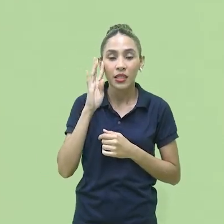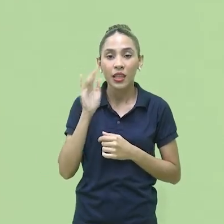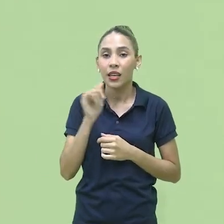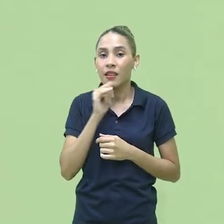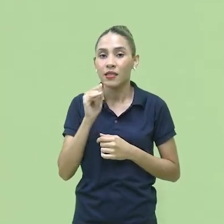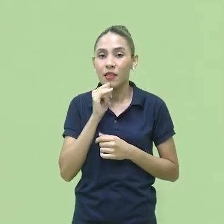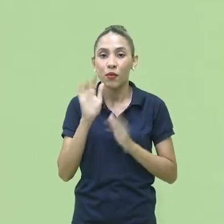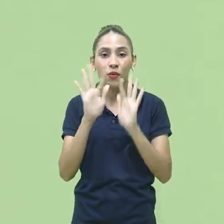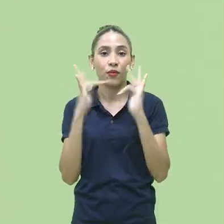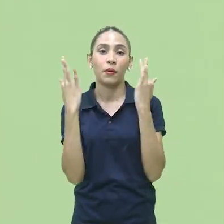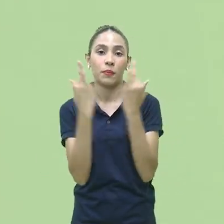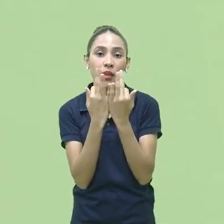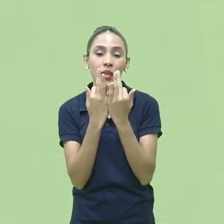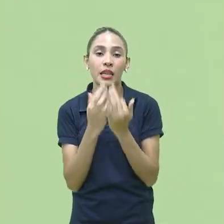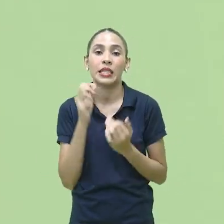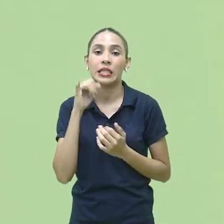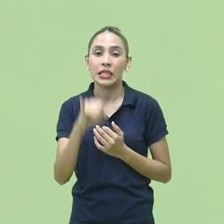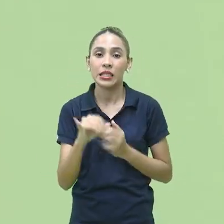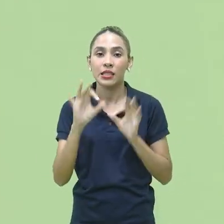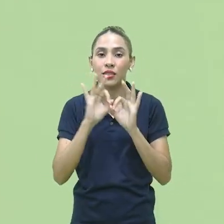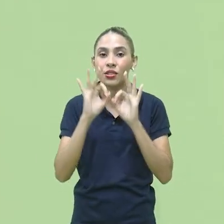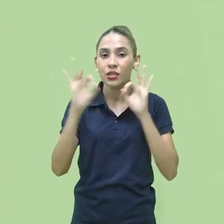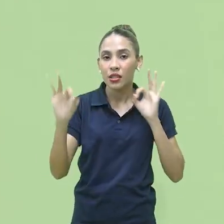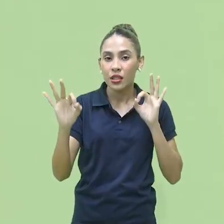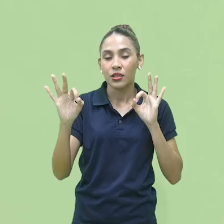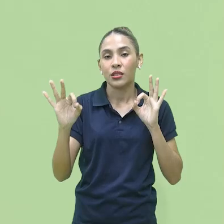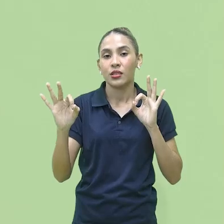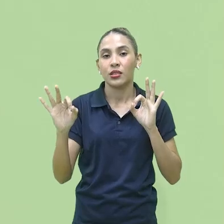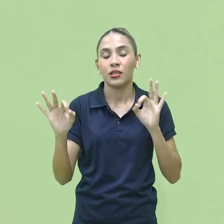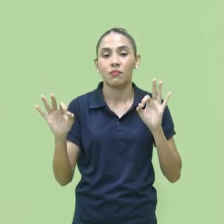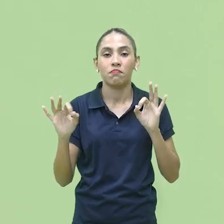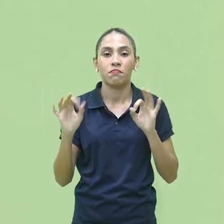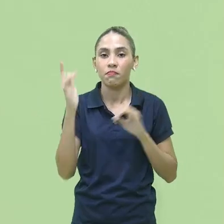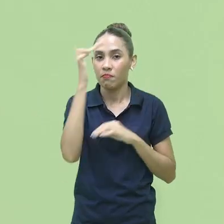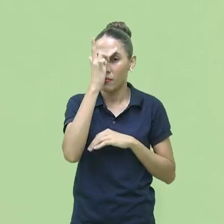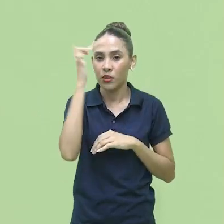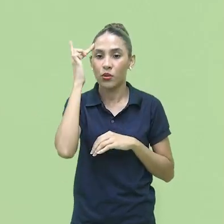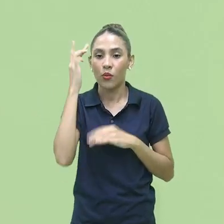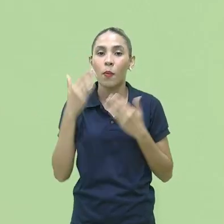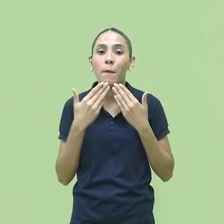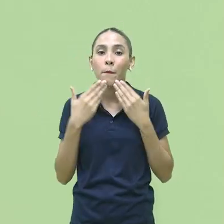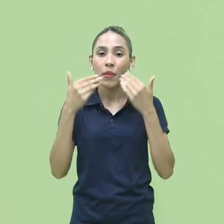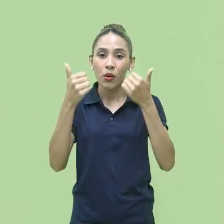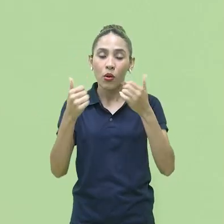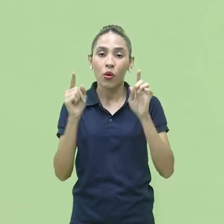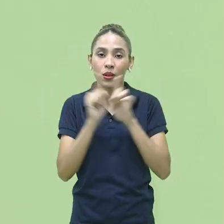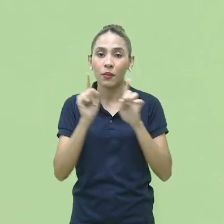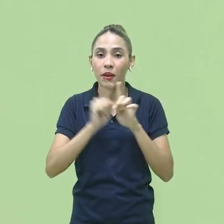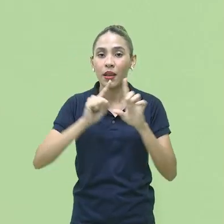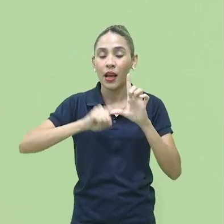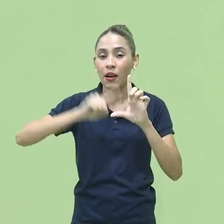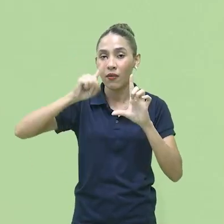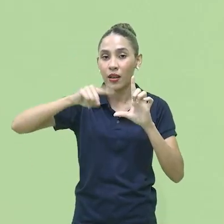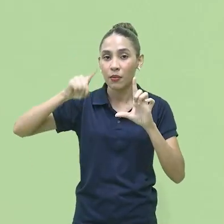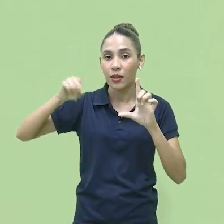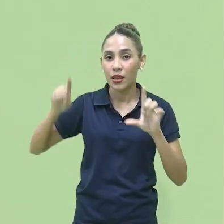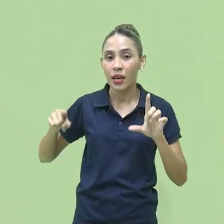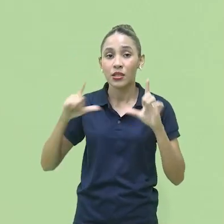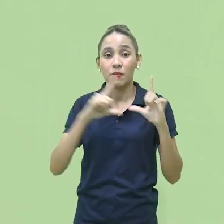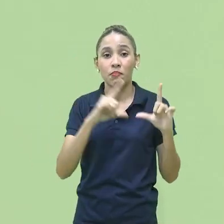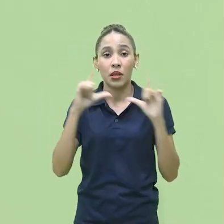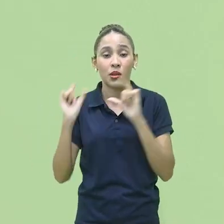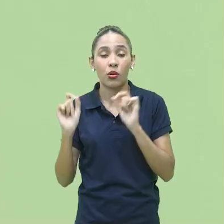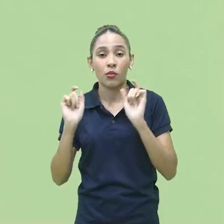grau de parentesco. Quanto mais distante o parentesco entre os indivíduos, melhor é essa variabilidade e menor